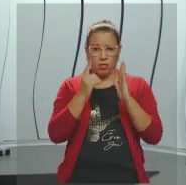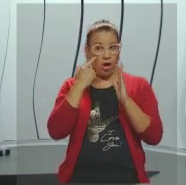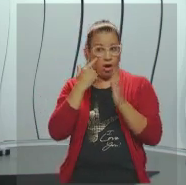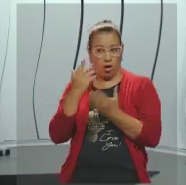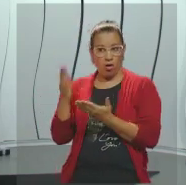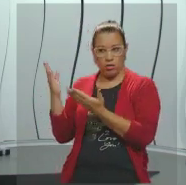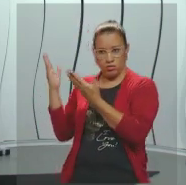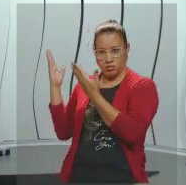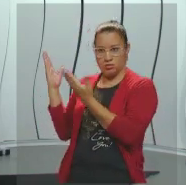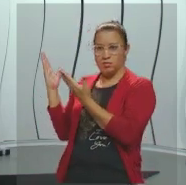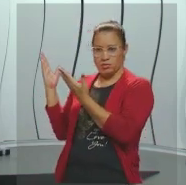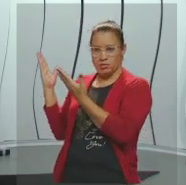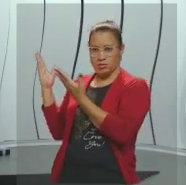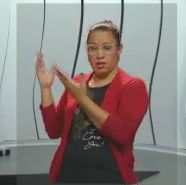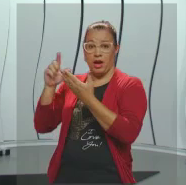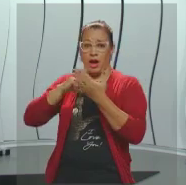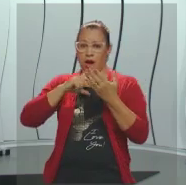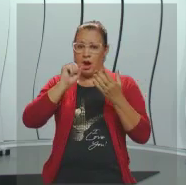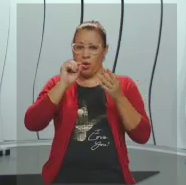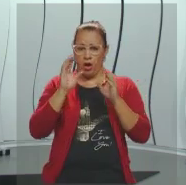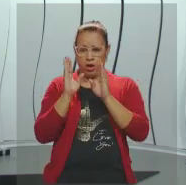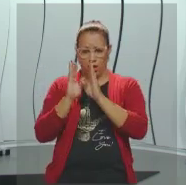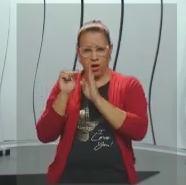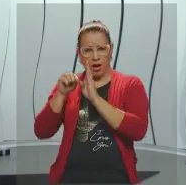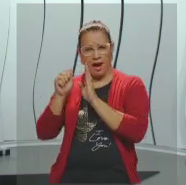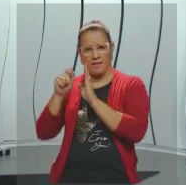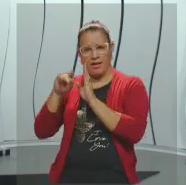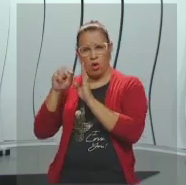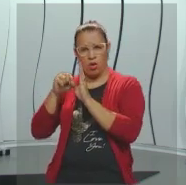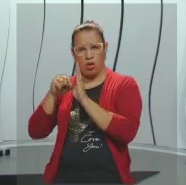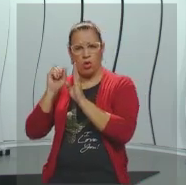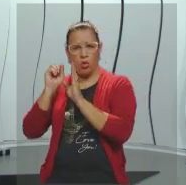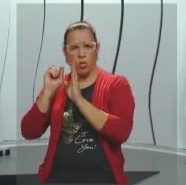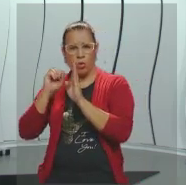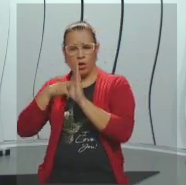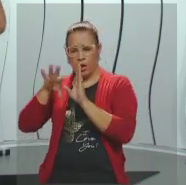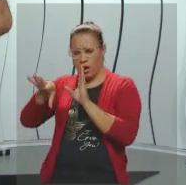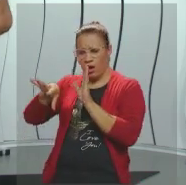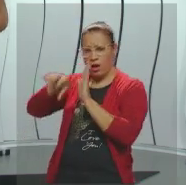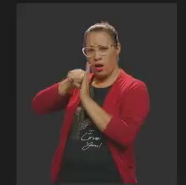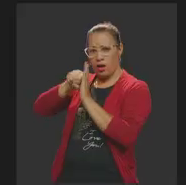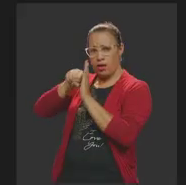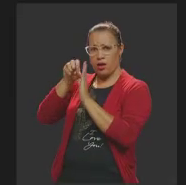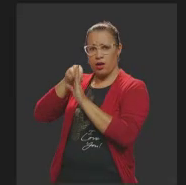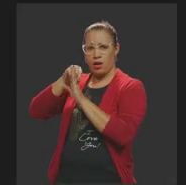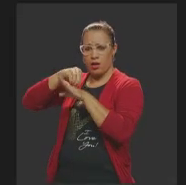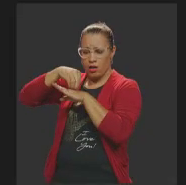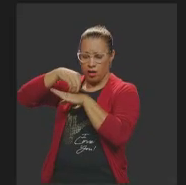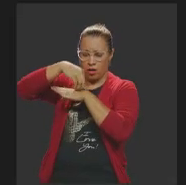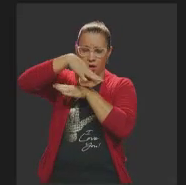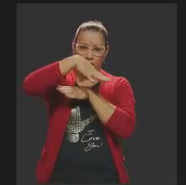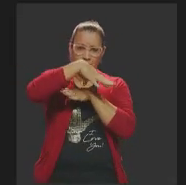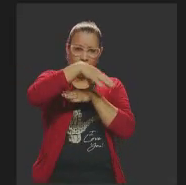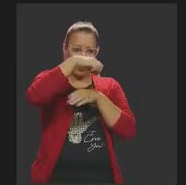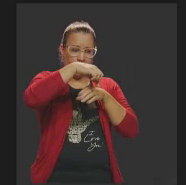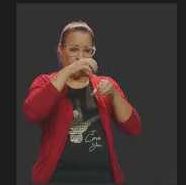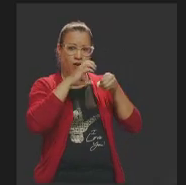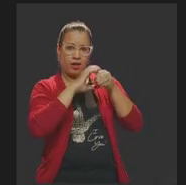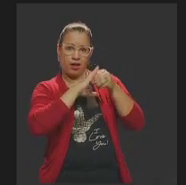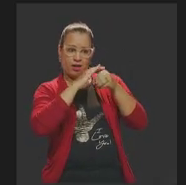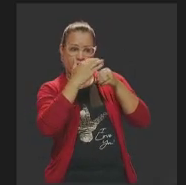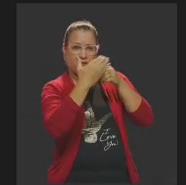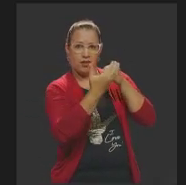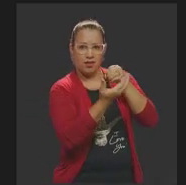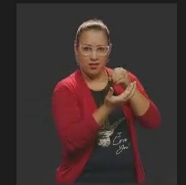esse oxigênio vai atravessar essa barreira e vai entrar para dentro das hemácias. É um processo que ocorre